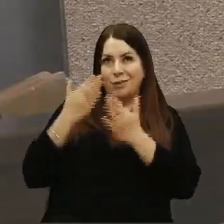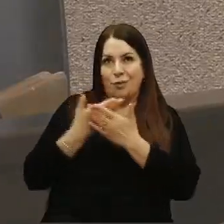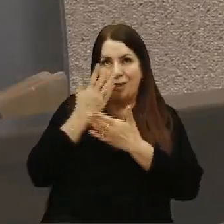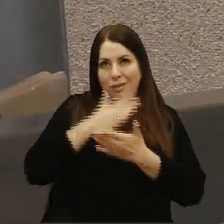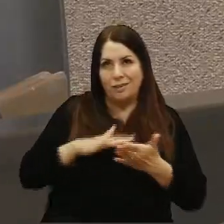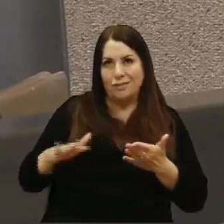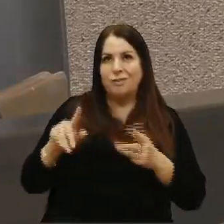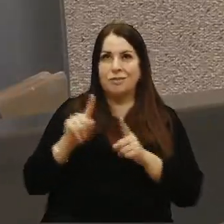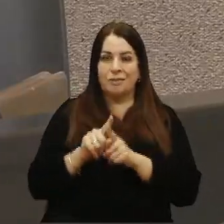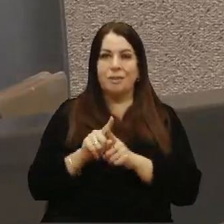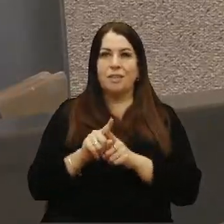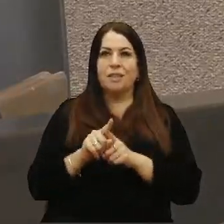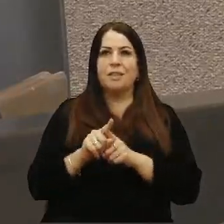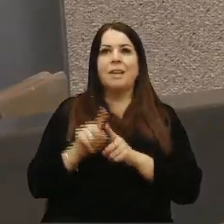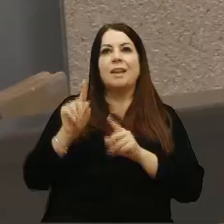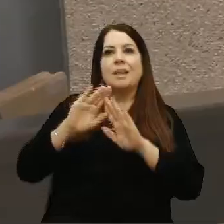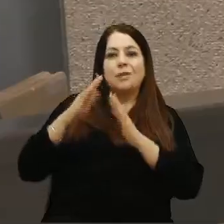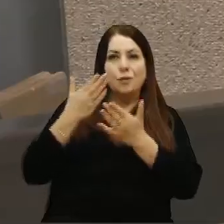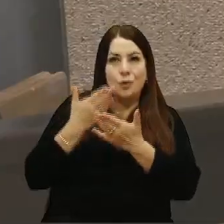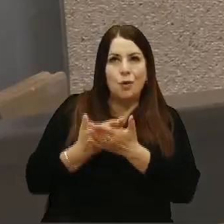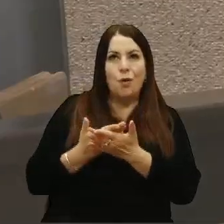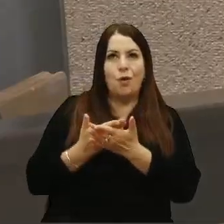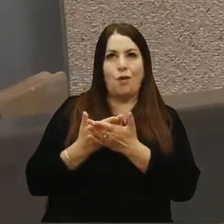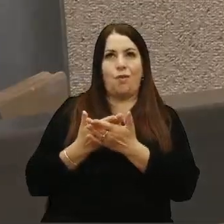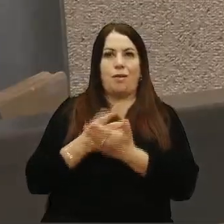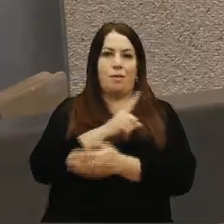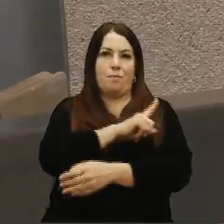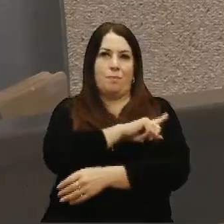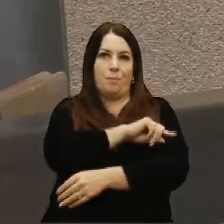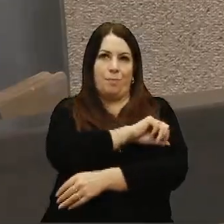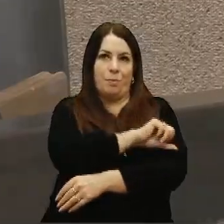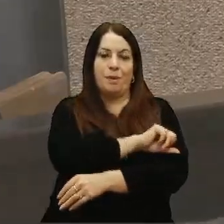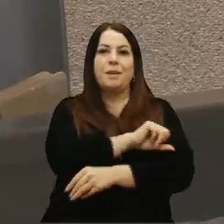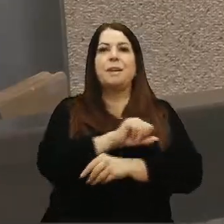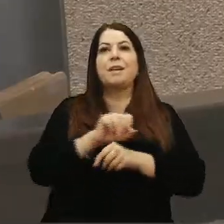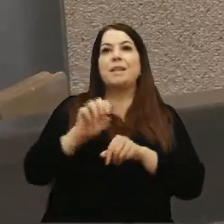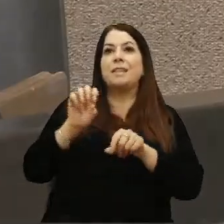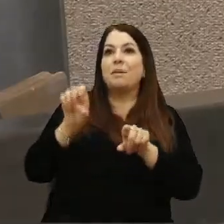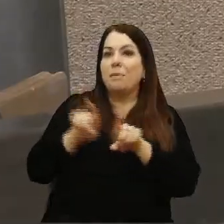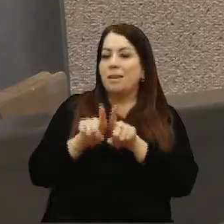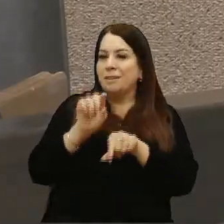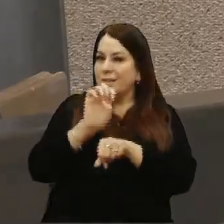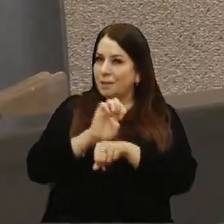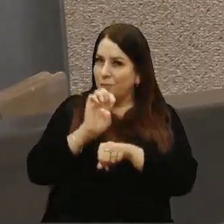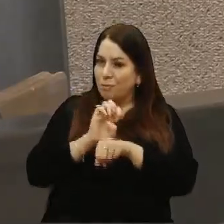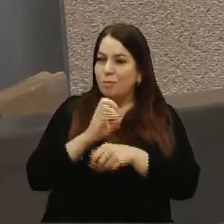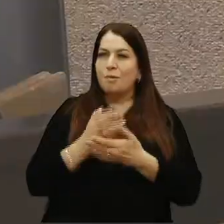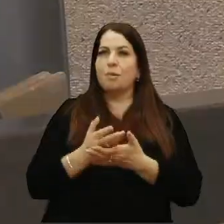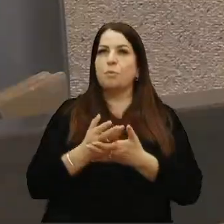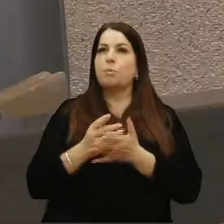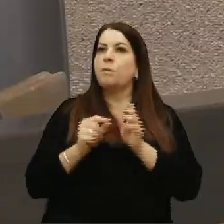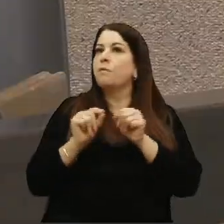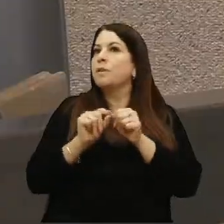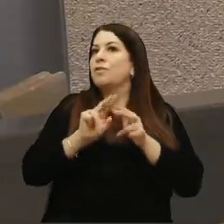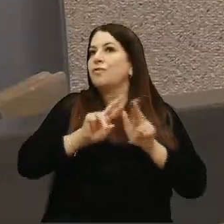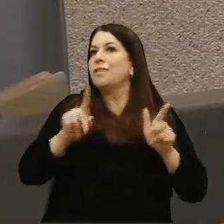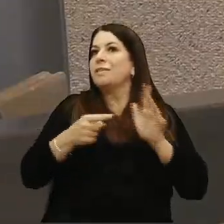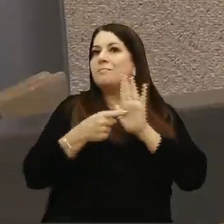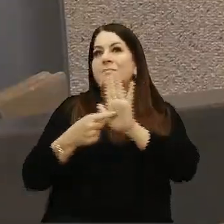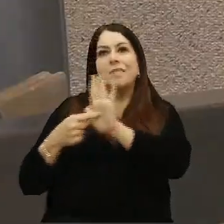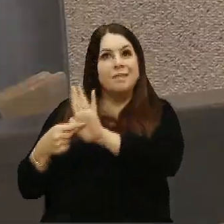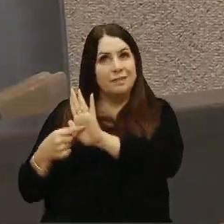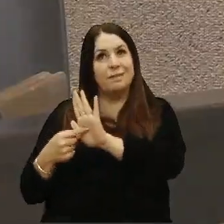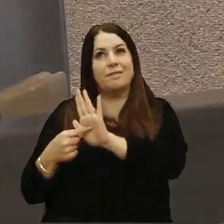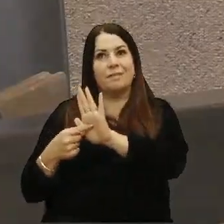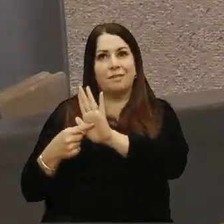de educação infantil, nas escolas de ensino fundamental e estadual, né, de ensino médio, para fazer diversas